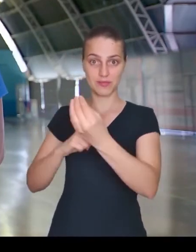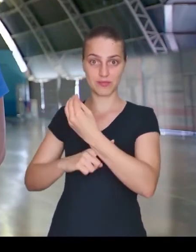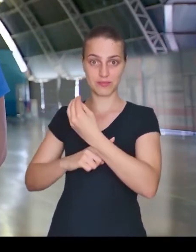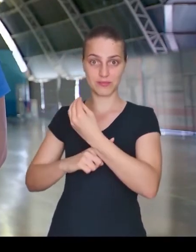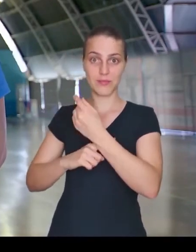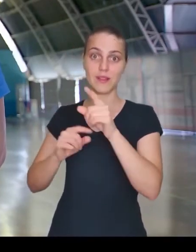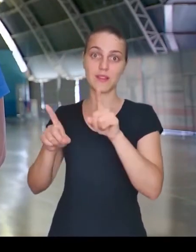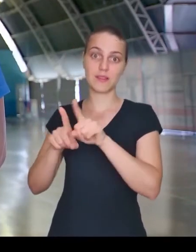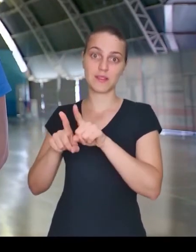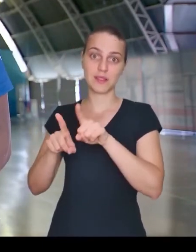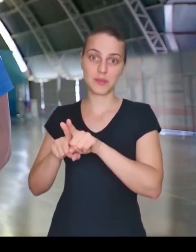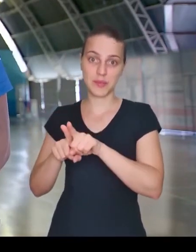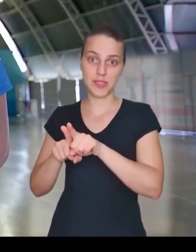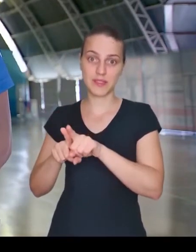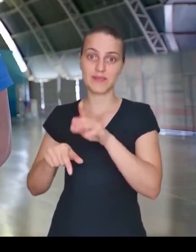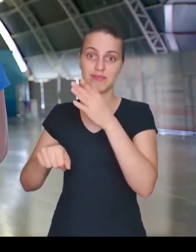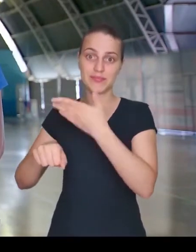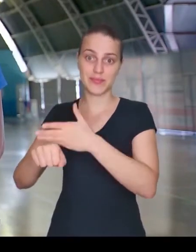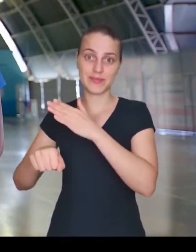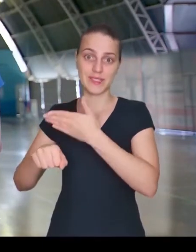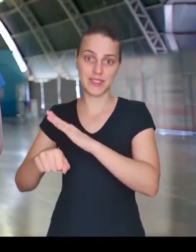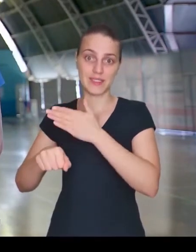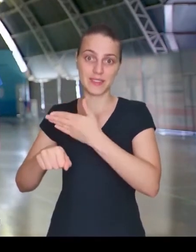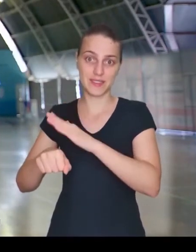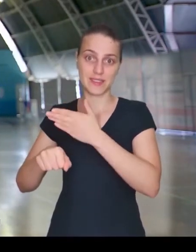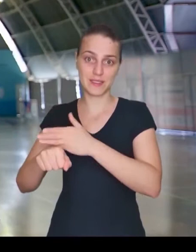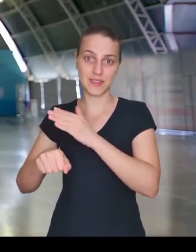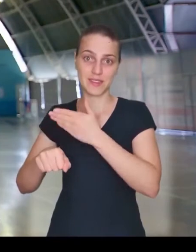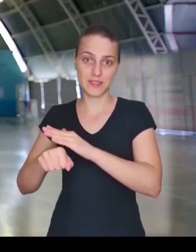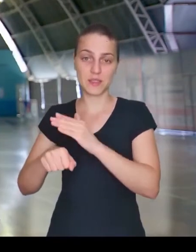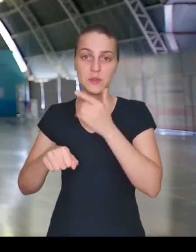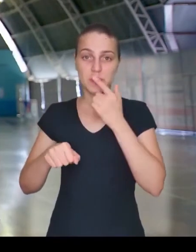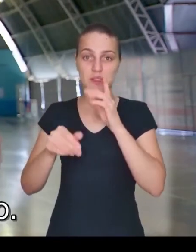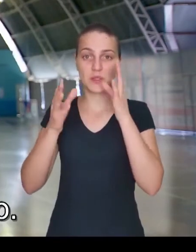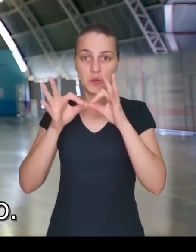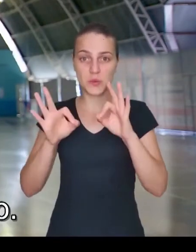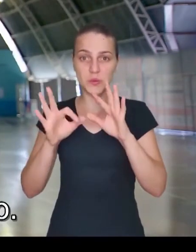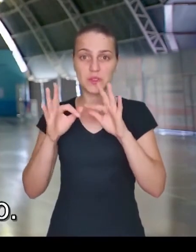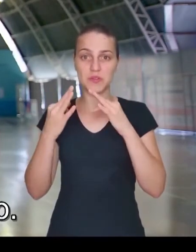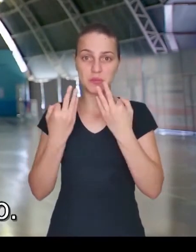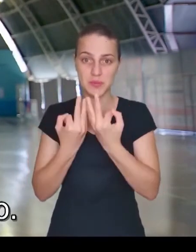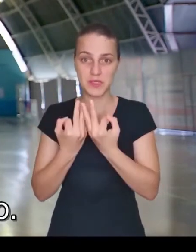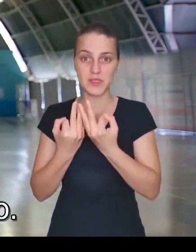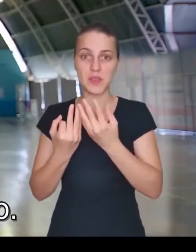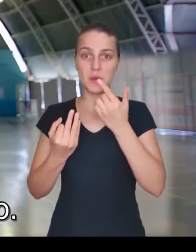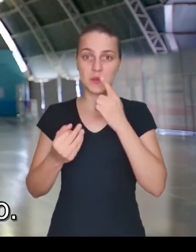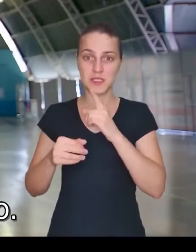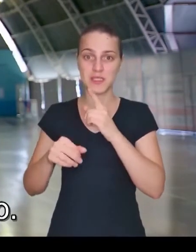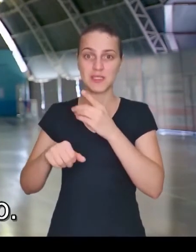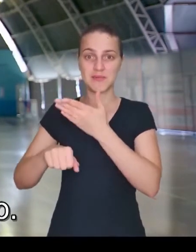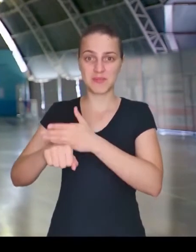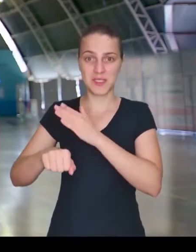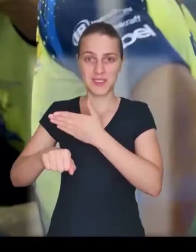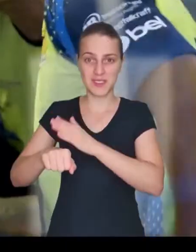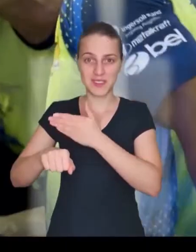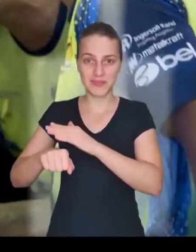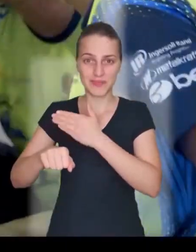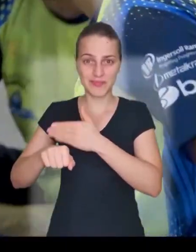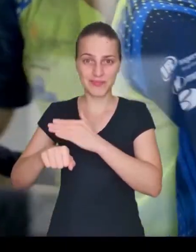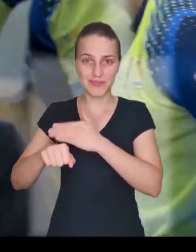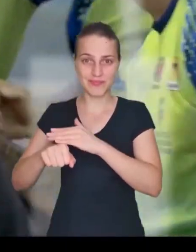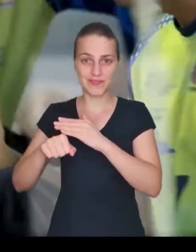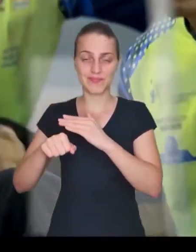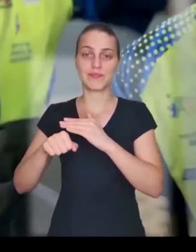mais isso ainda, sabe? E manter toda a estrutura familiar, toda a estrutura para poder ter um alto rendimento ainda. Meu